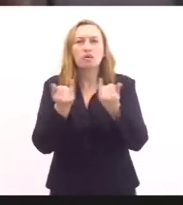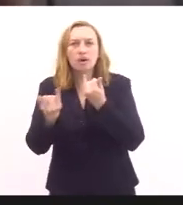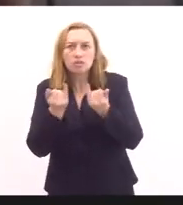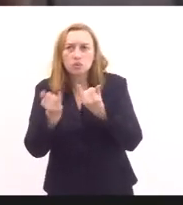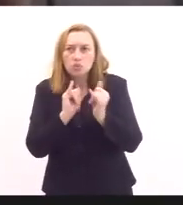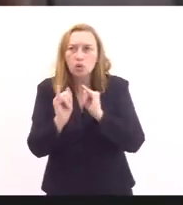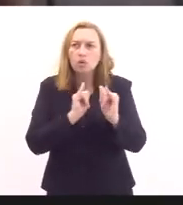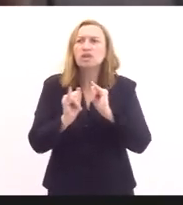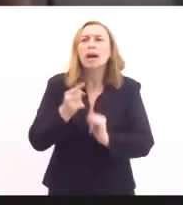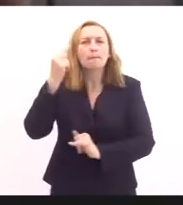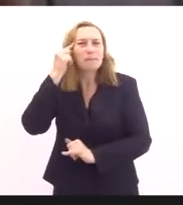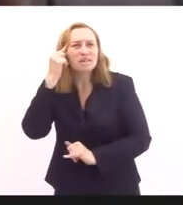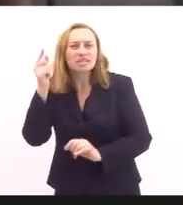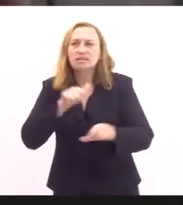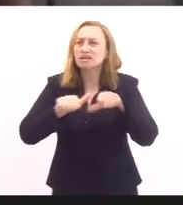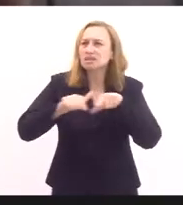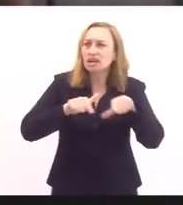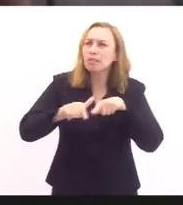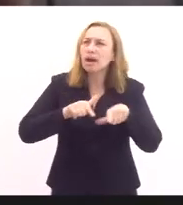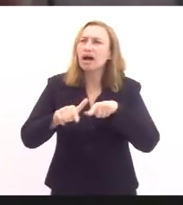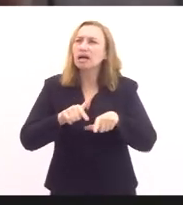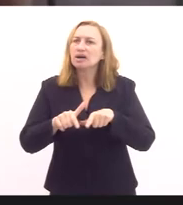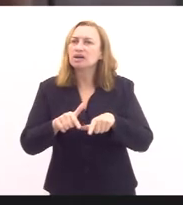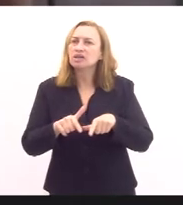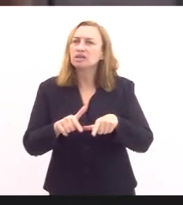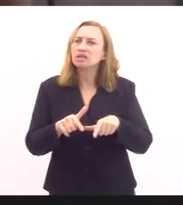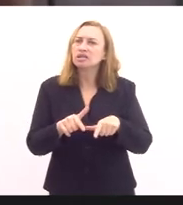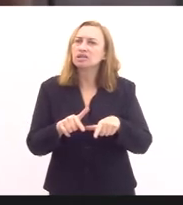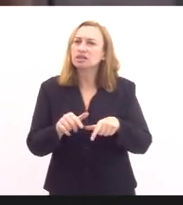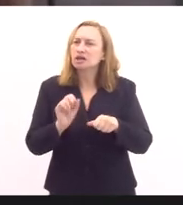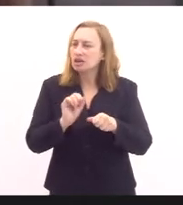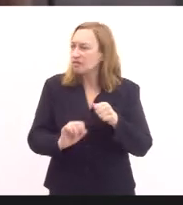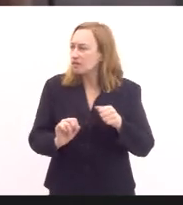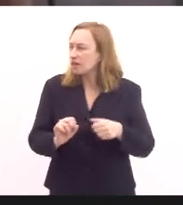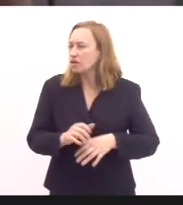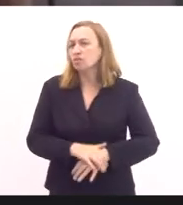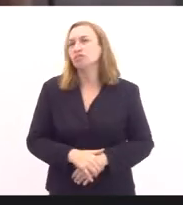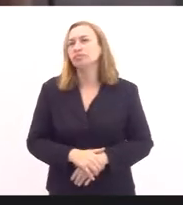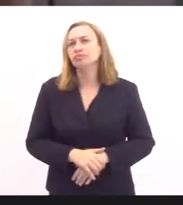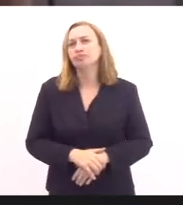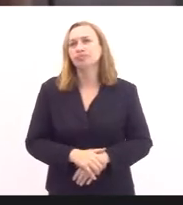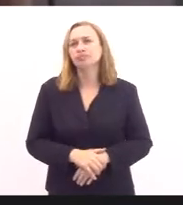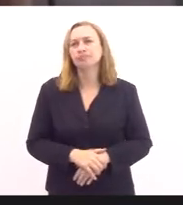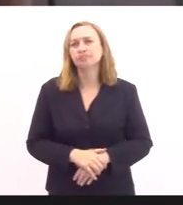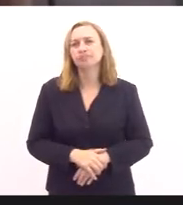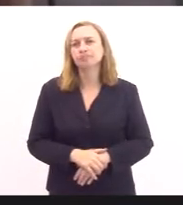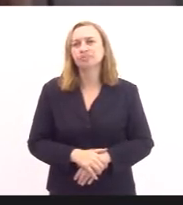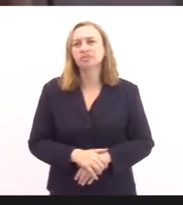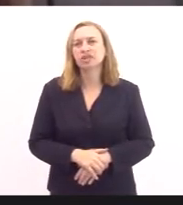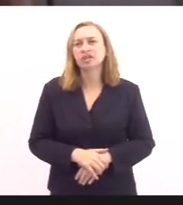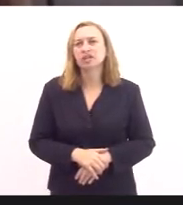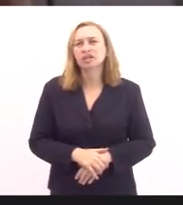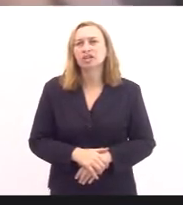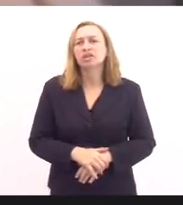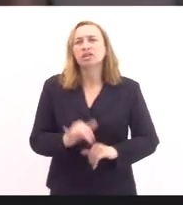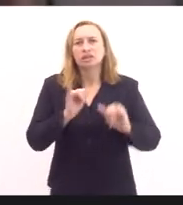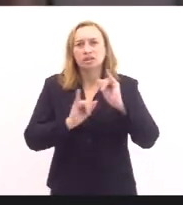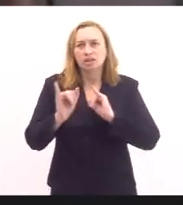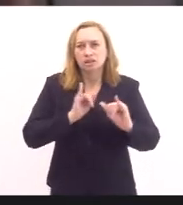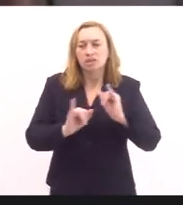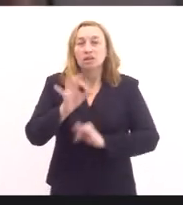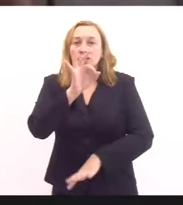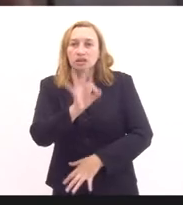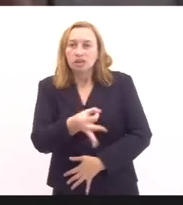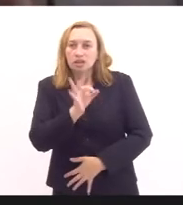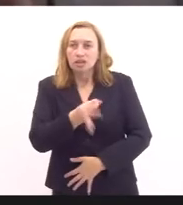Neco é pensando nesse trabalho que a gente tem que a prefeito no telefone e trago as informações